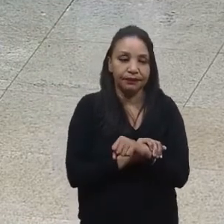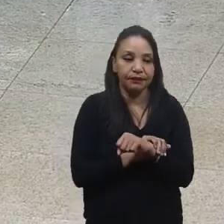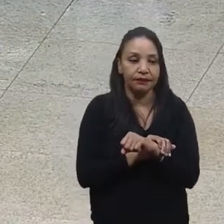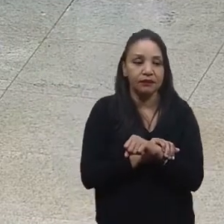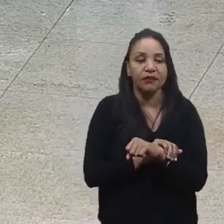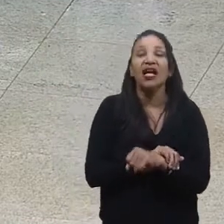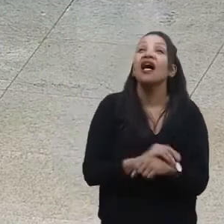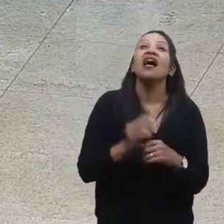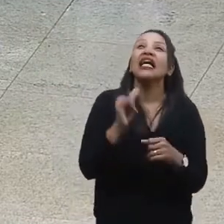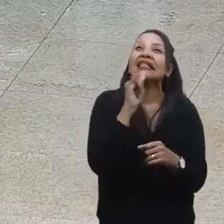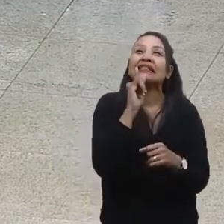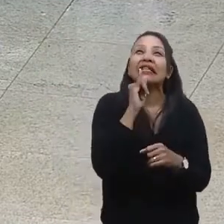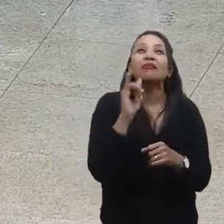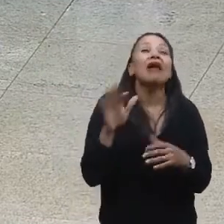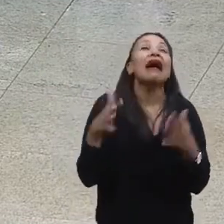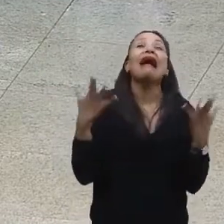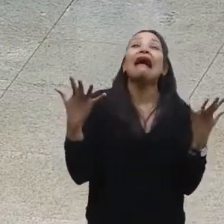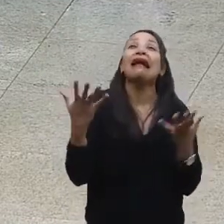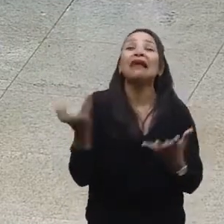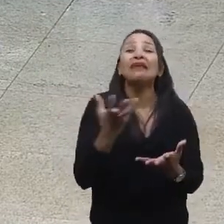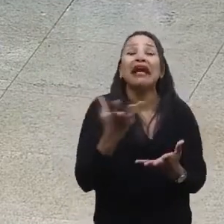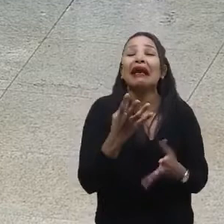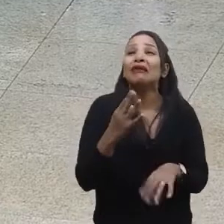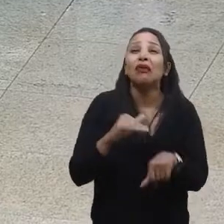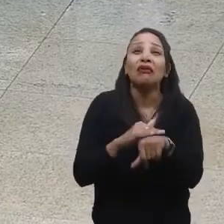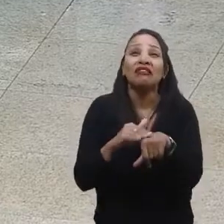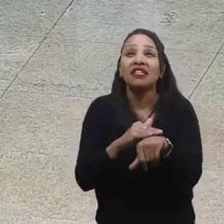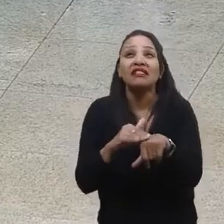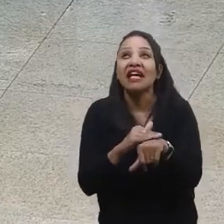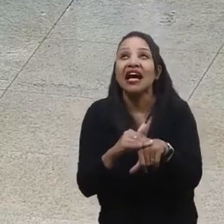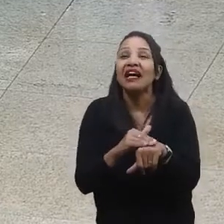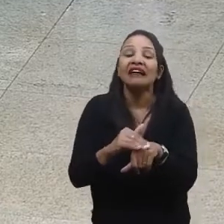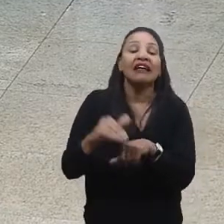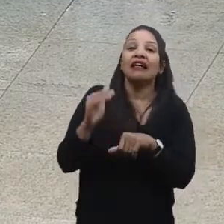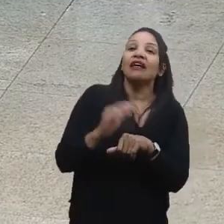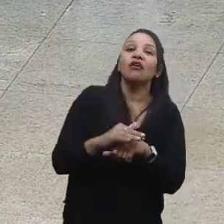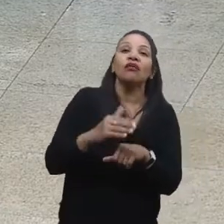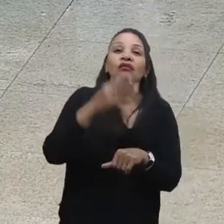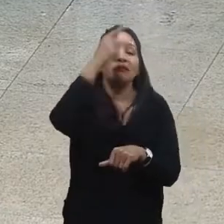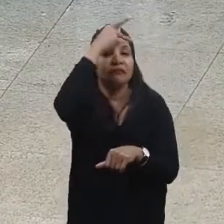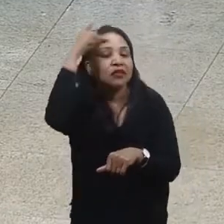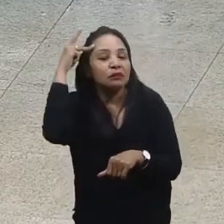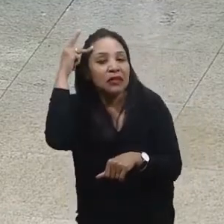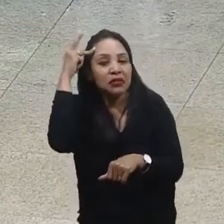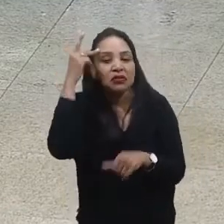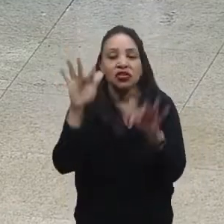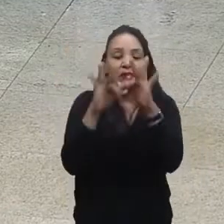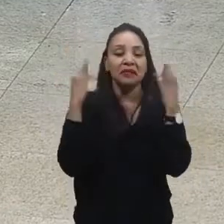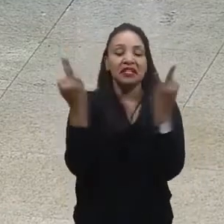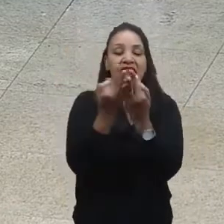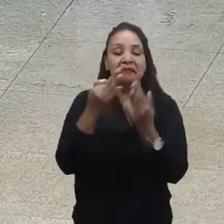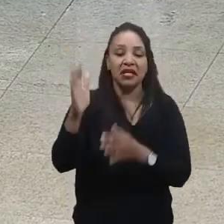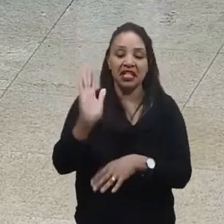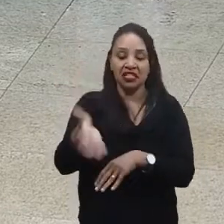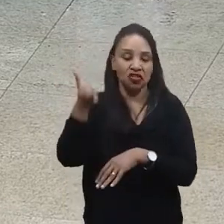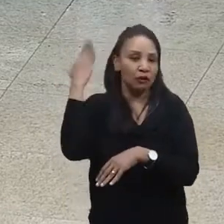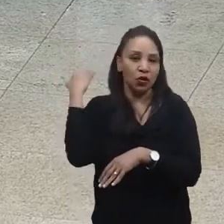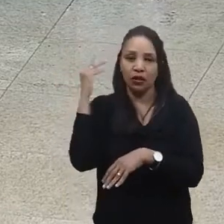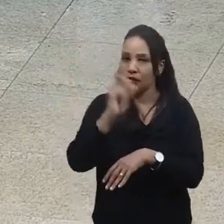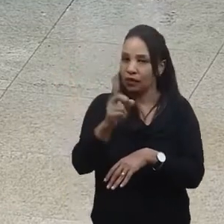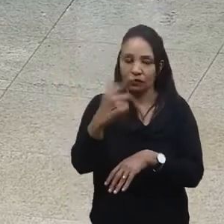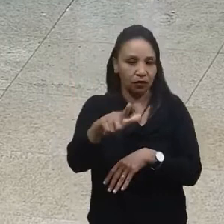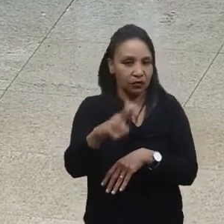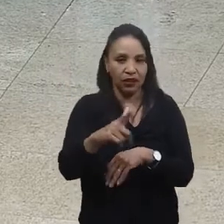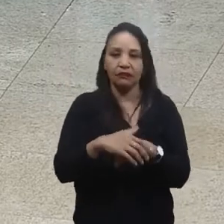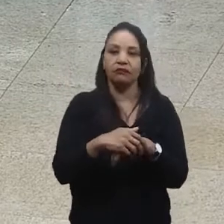E aí eu quero ter um contato com meus ter passado não é da santa missa dessa maneira em União de oração